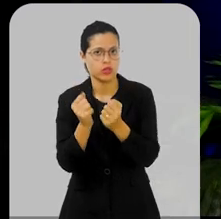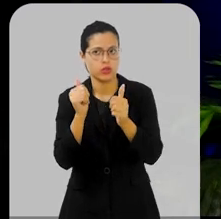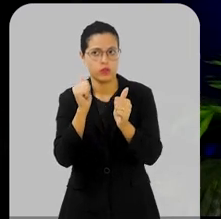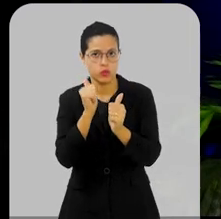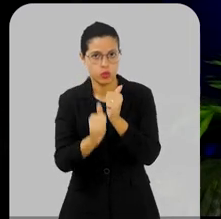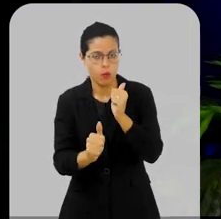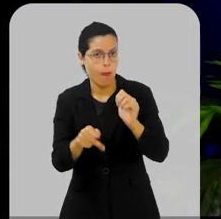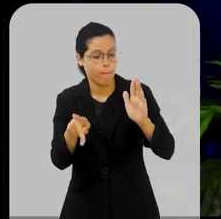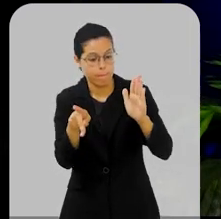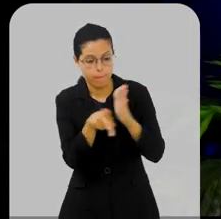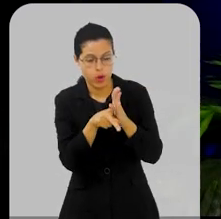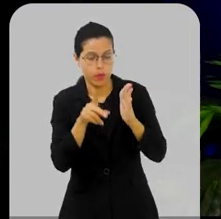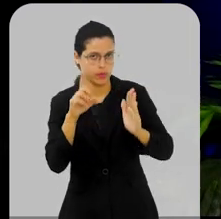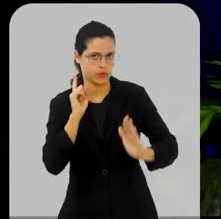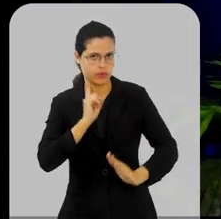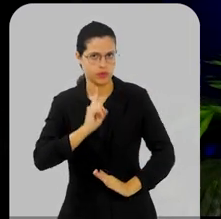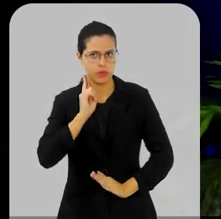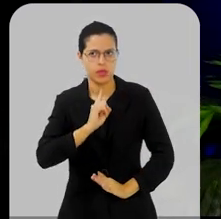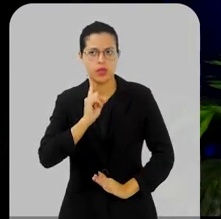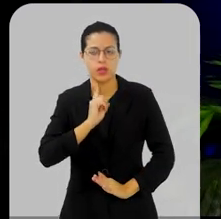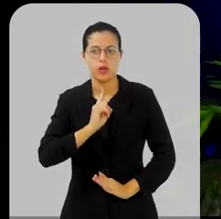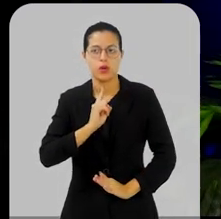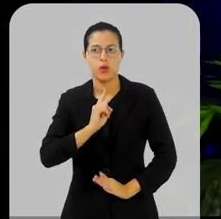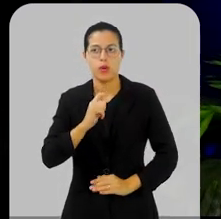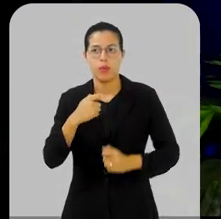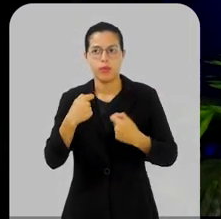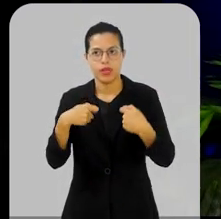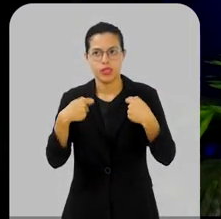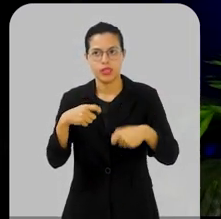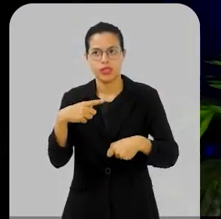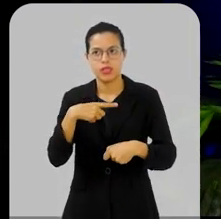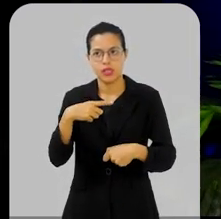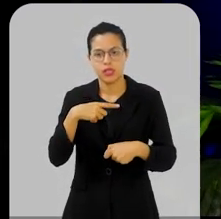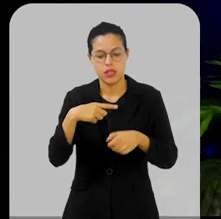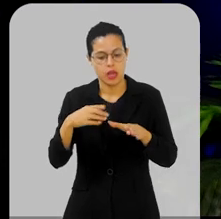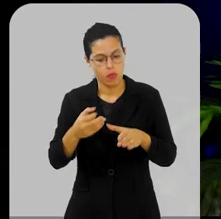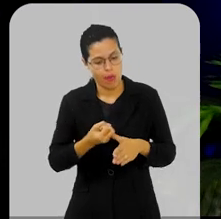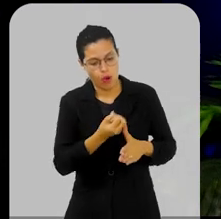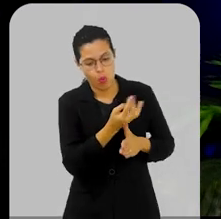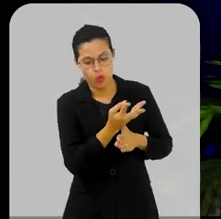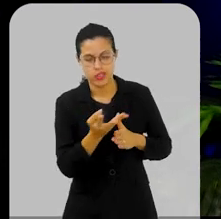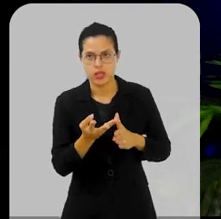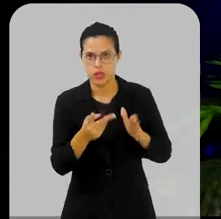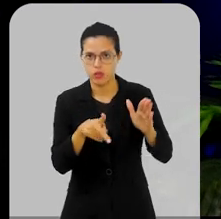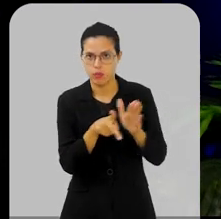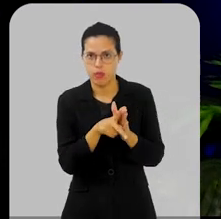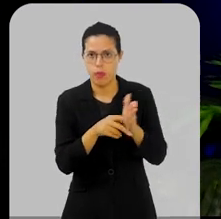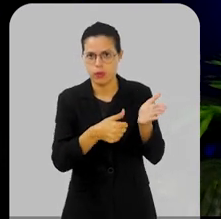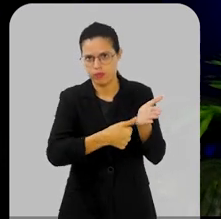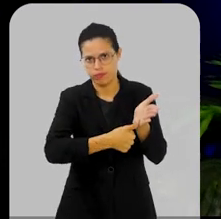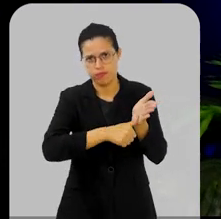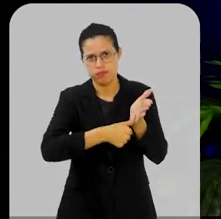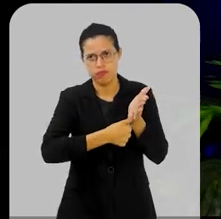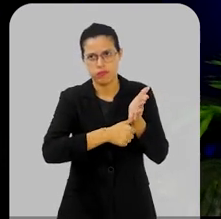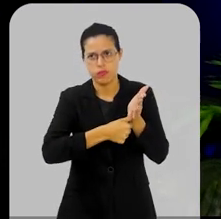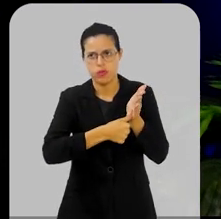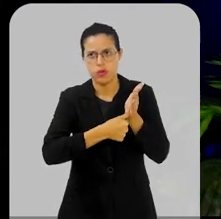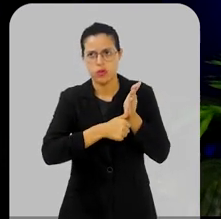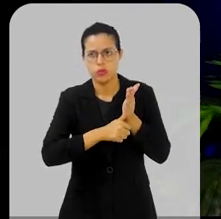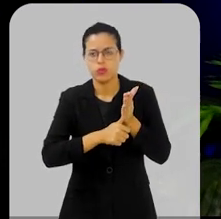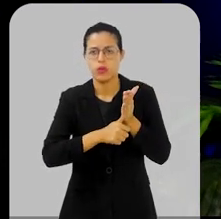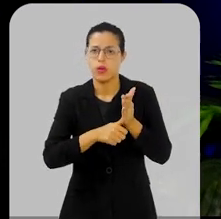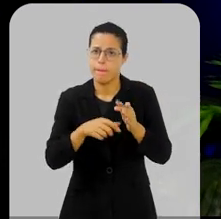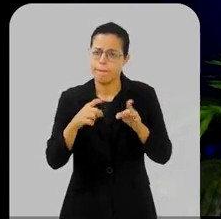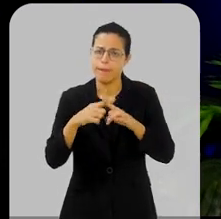num estádio de futebol, que seja do Flamengo, então você tem que ter uma cota para o sócio torcedor, porque ele é torcedor, tem direito de